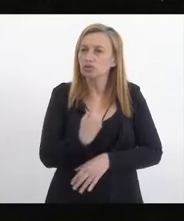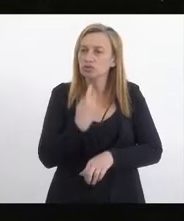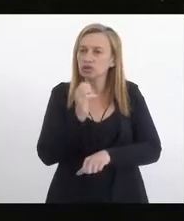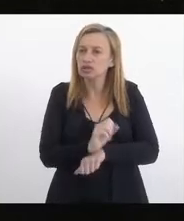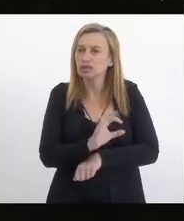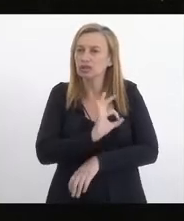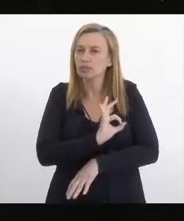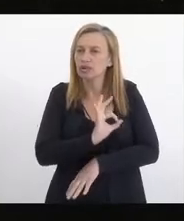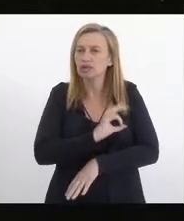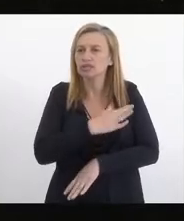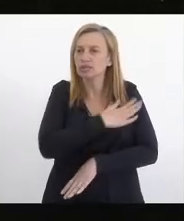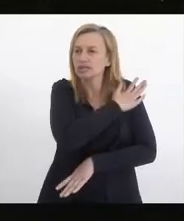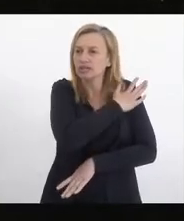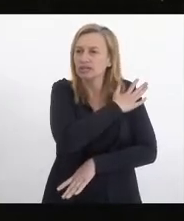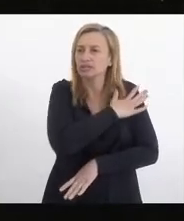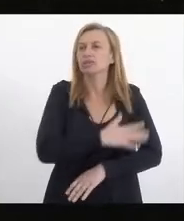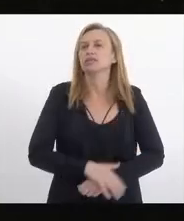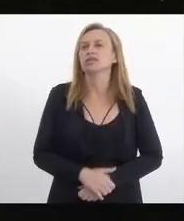da Polícia Militar.